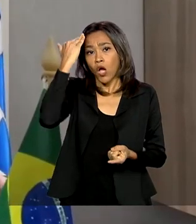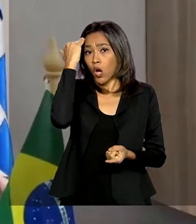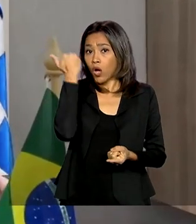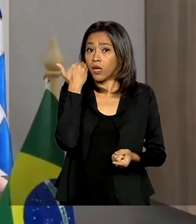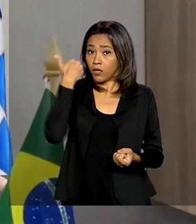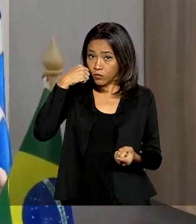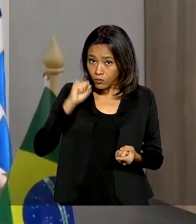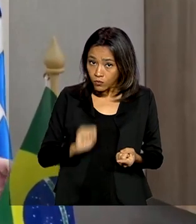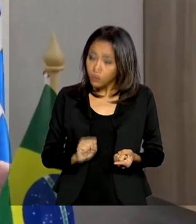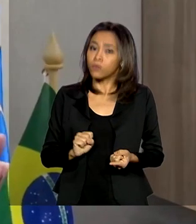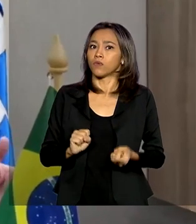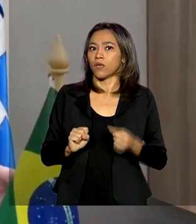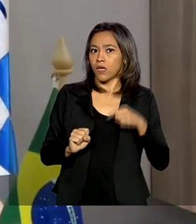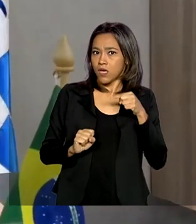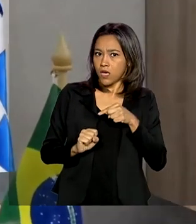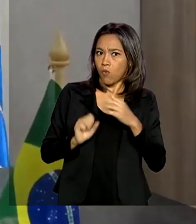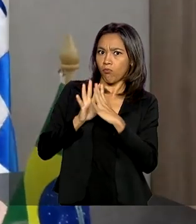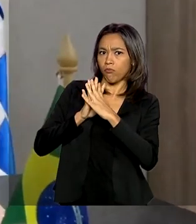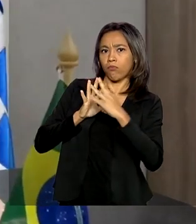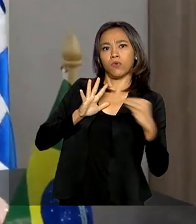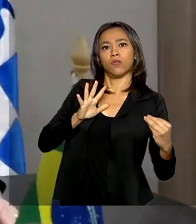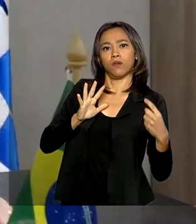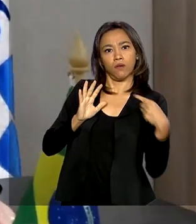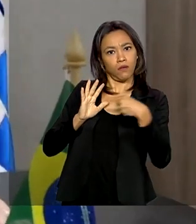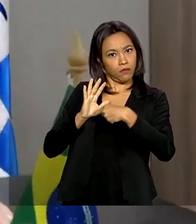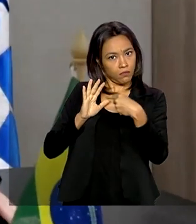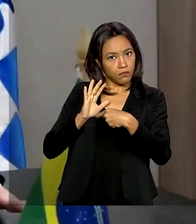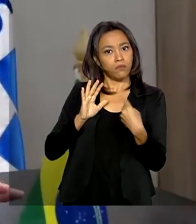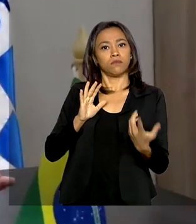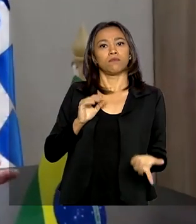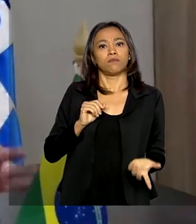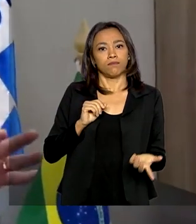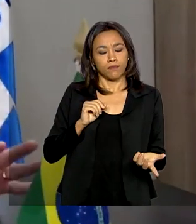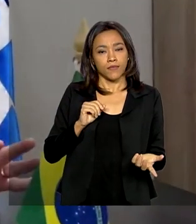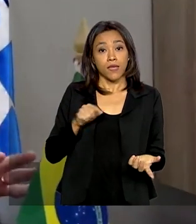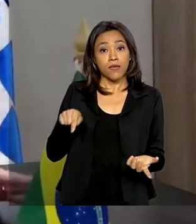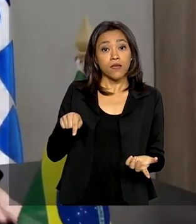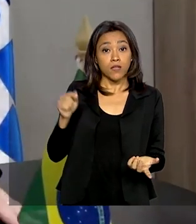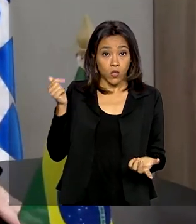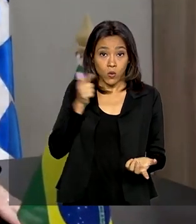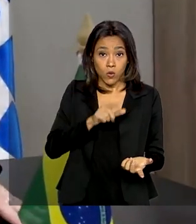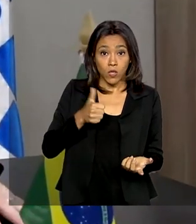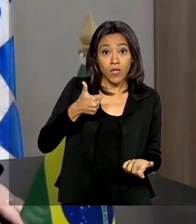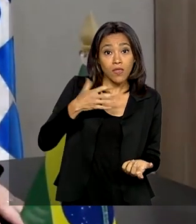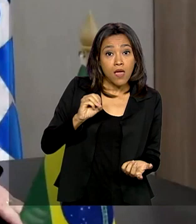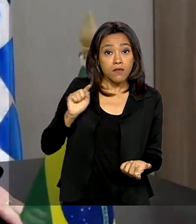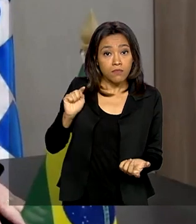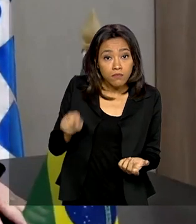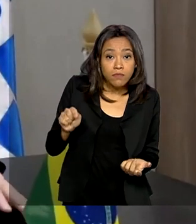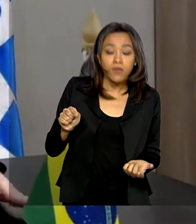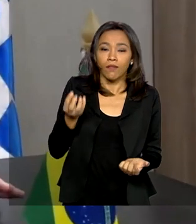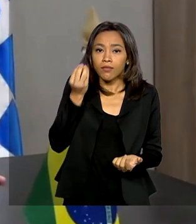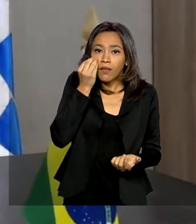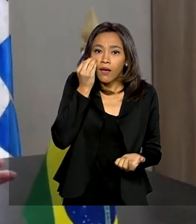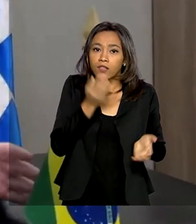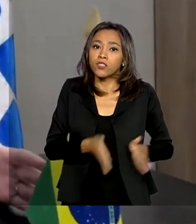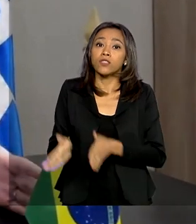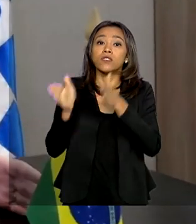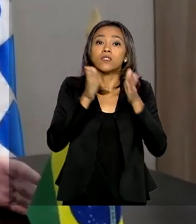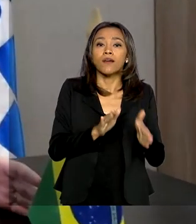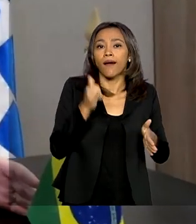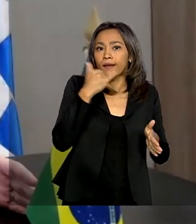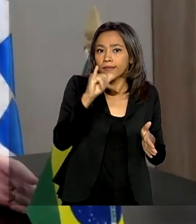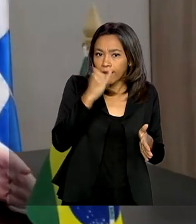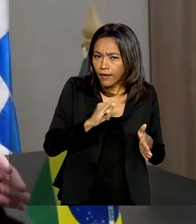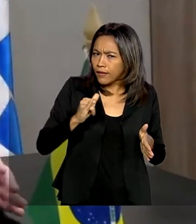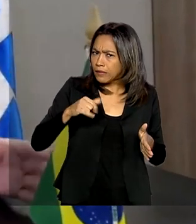que é considerada um exemplo em relação a essa situação, eles tiveram em torno de 10 mil testes. A Itália, que viveu